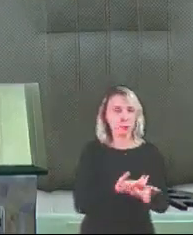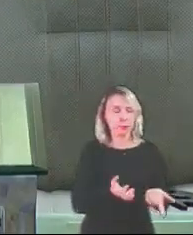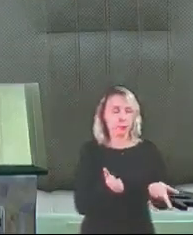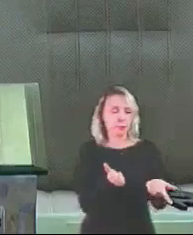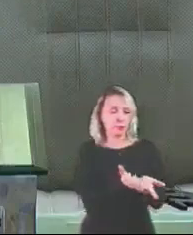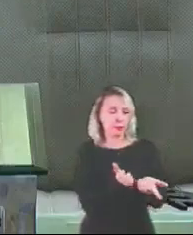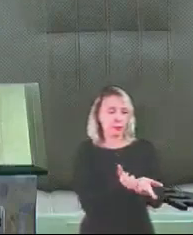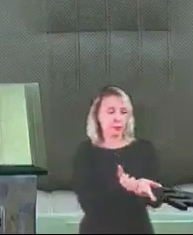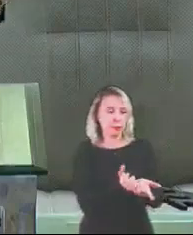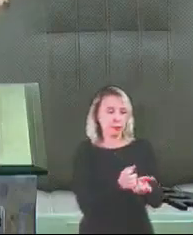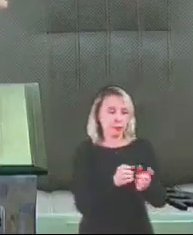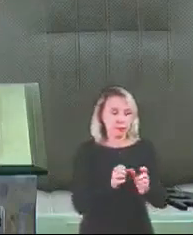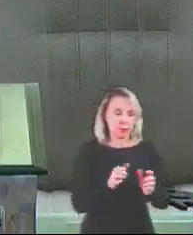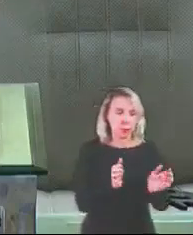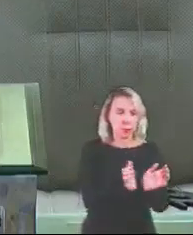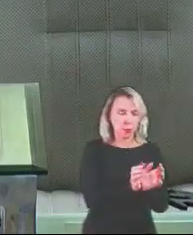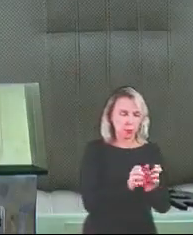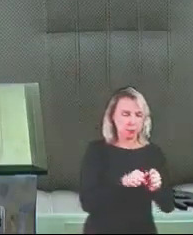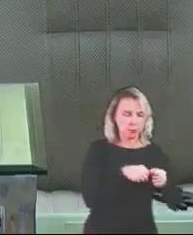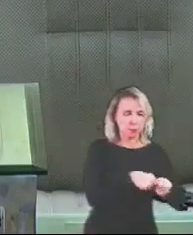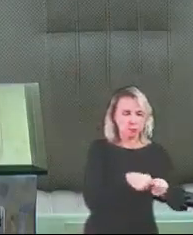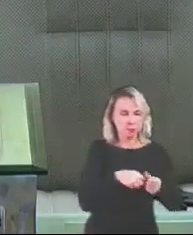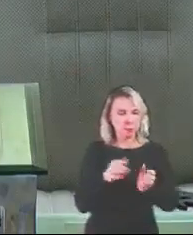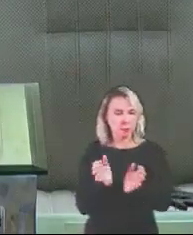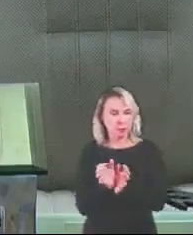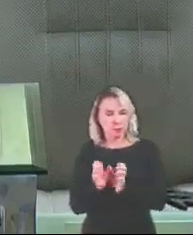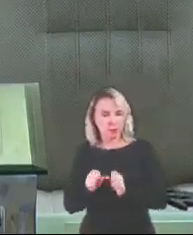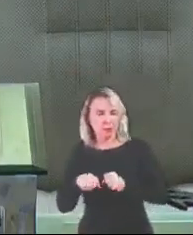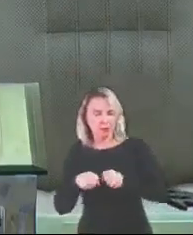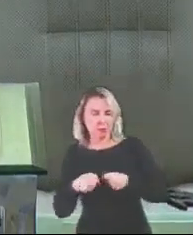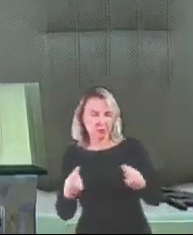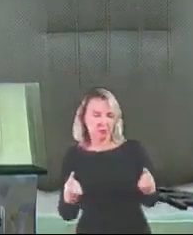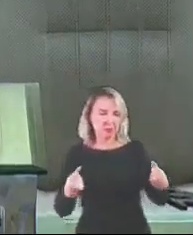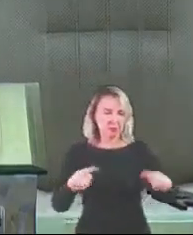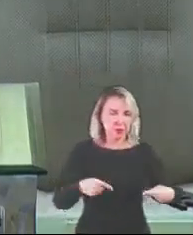sim, outros defendem que não, que pode, que não pode.